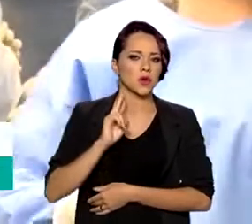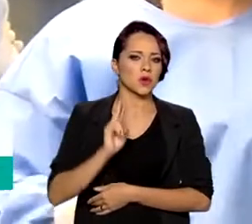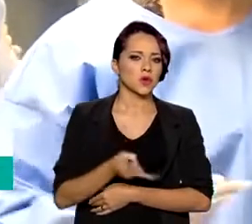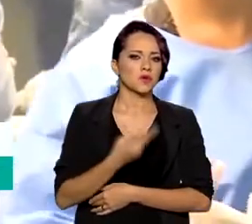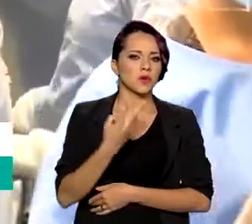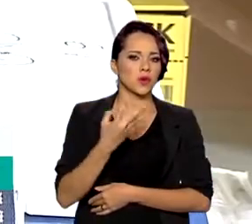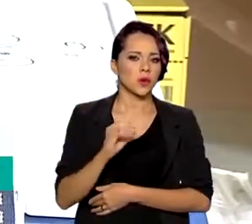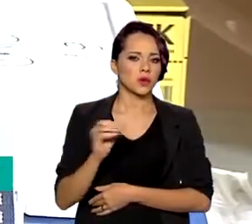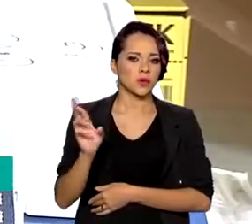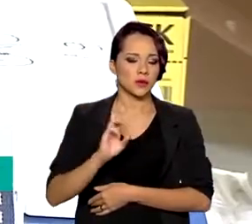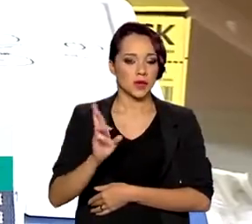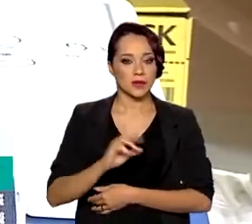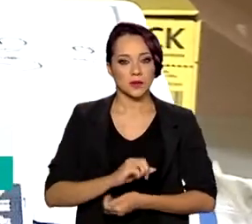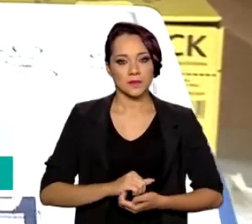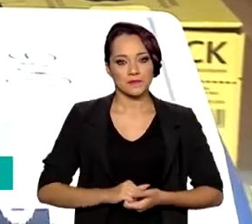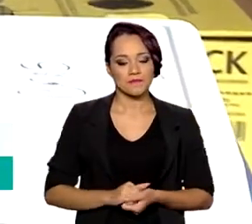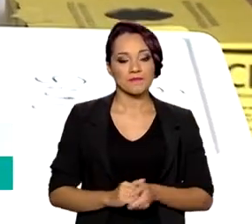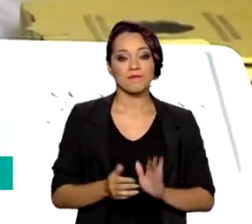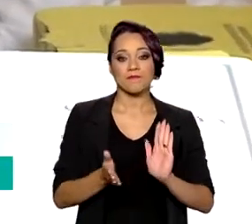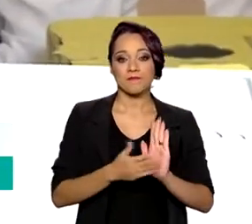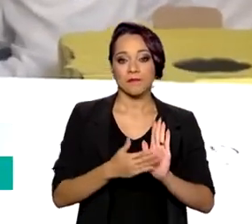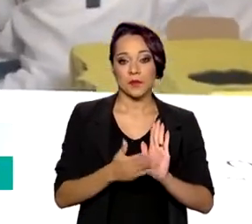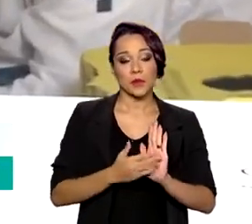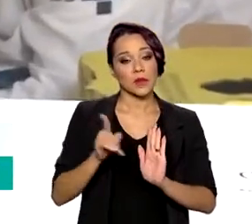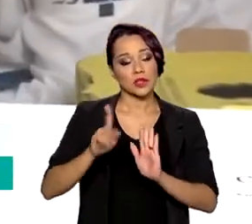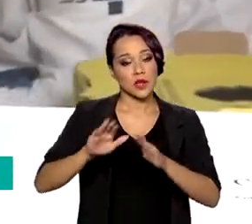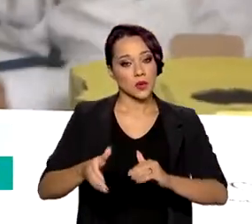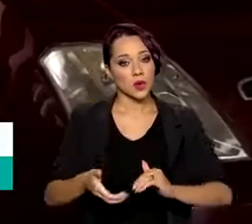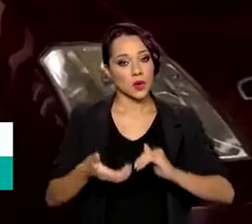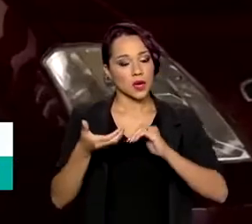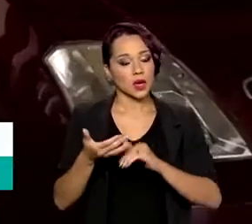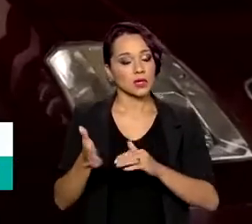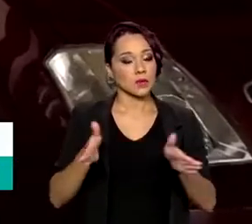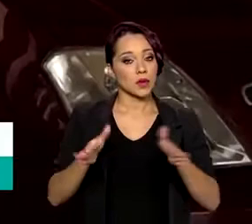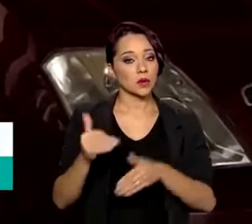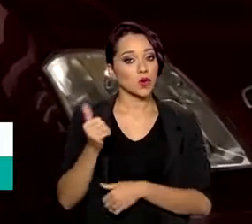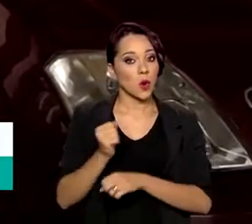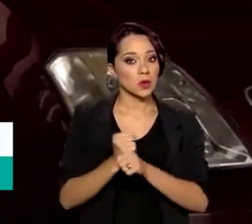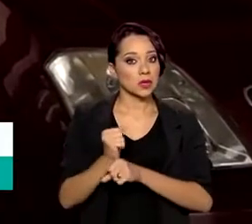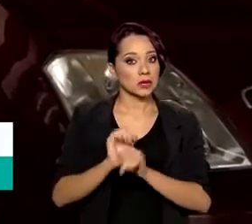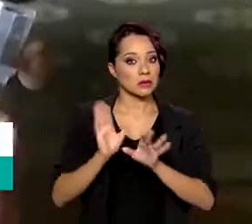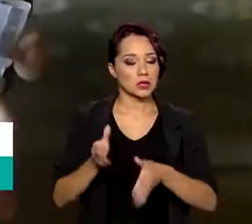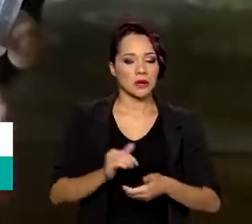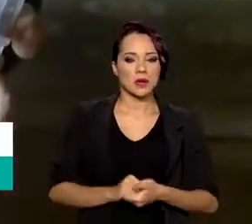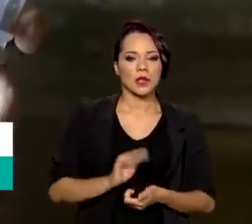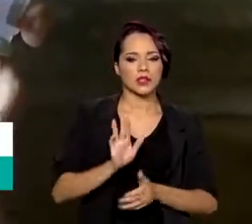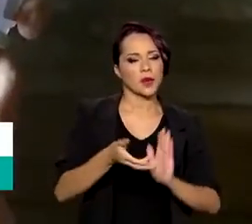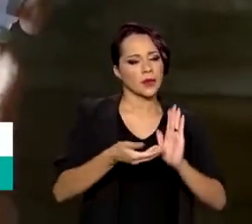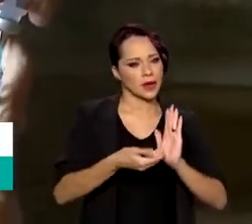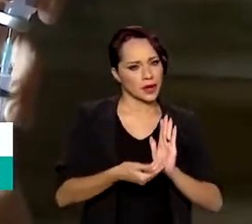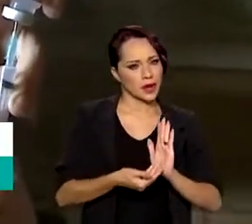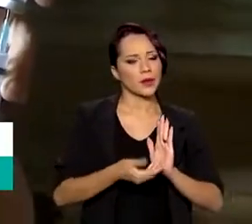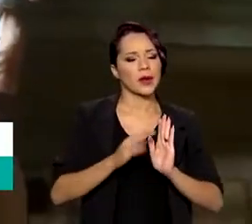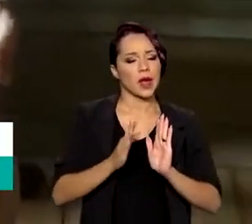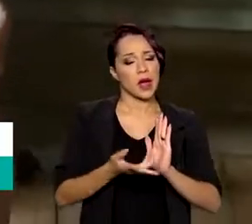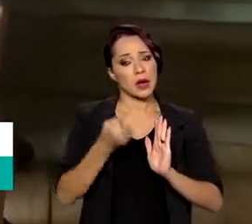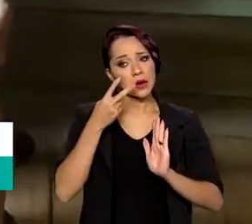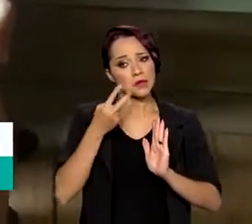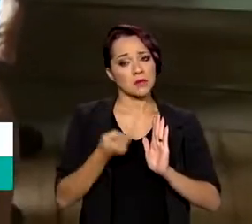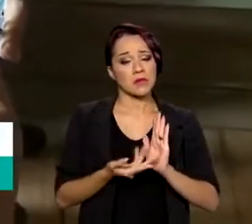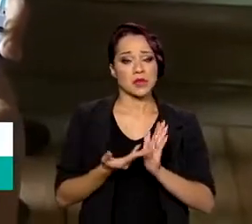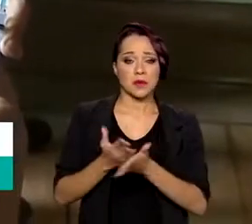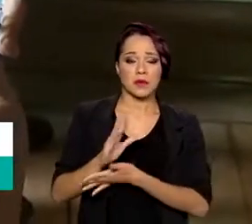R$ 2.400. A proposta tramita no Congresso há 11 anos. Ela já passou pela Câmara e agora vai à